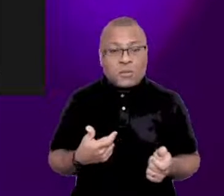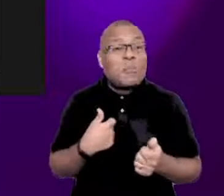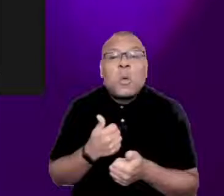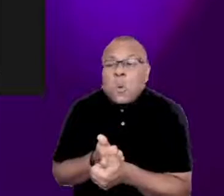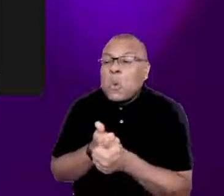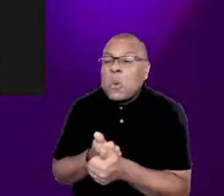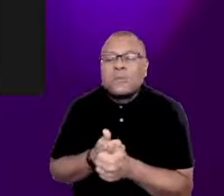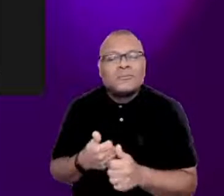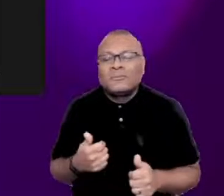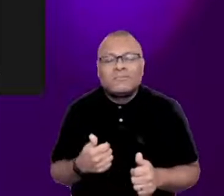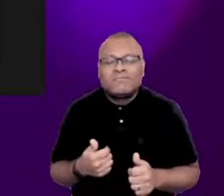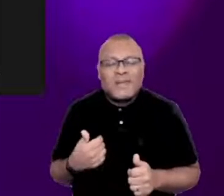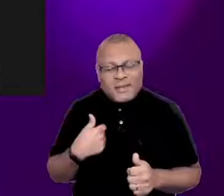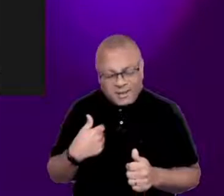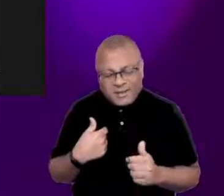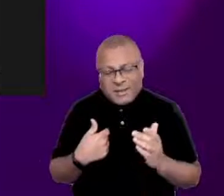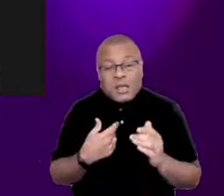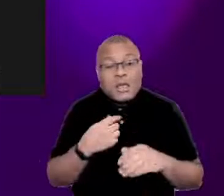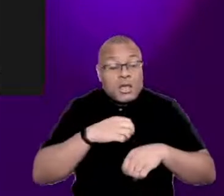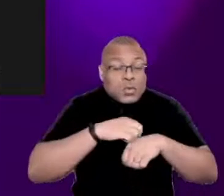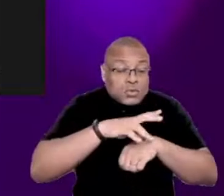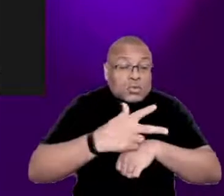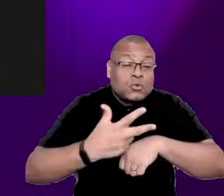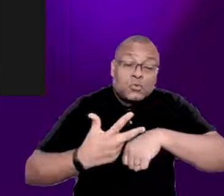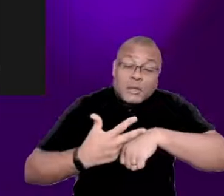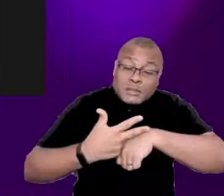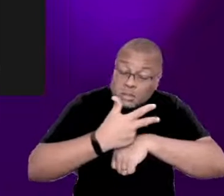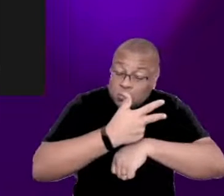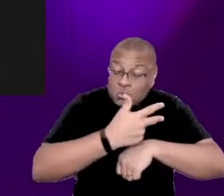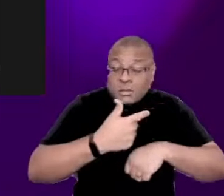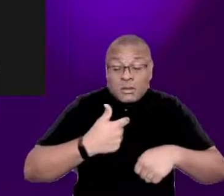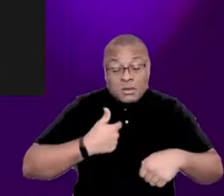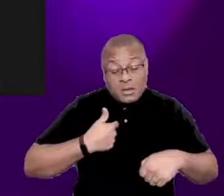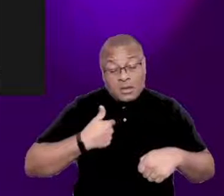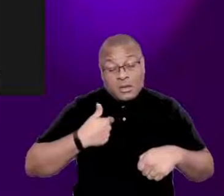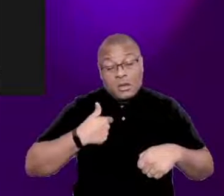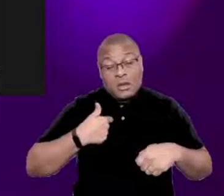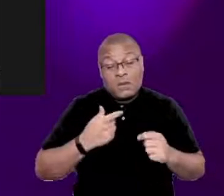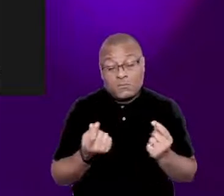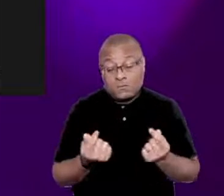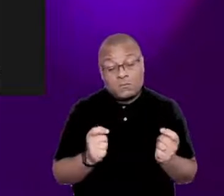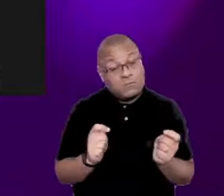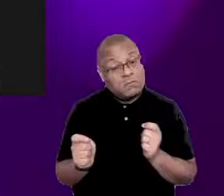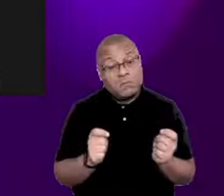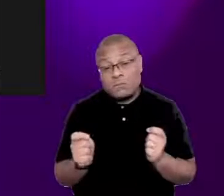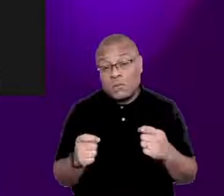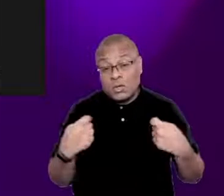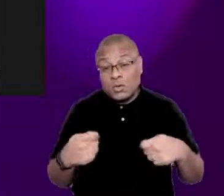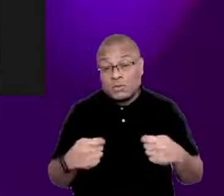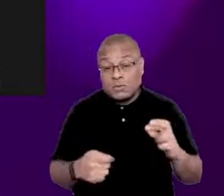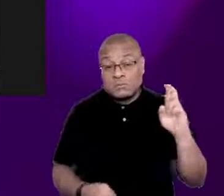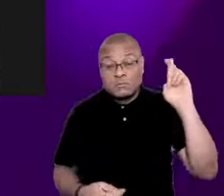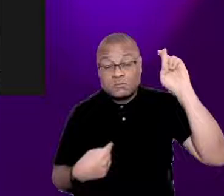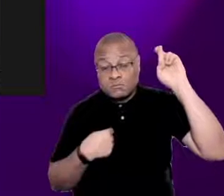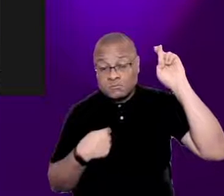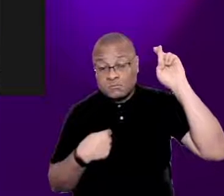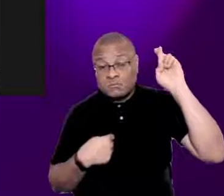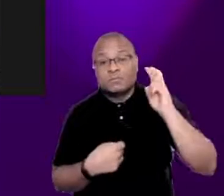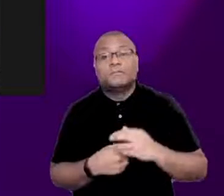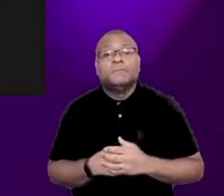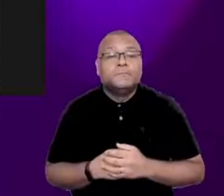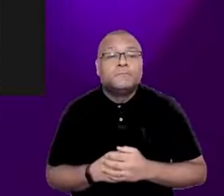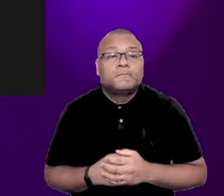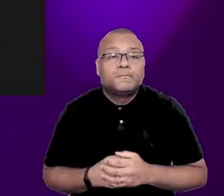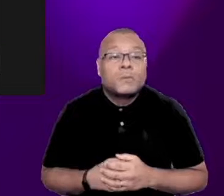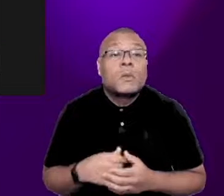que eu prescrevo, cada vez que eu recomendo uma cirurgia, eu estou, em última análise, fazendo gestão de recursos e eu preciso ser responsável por isso. A